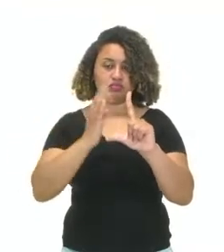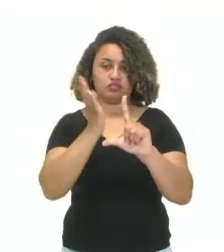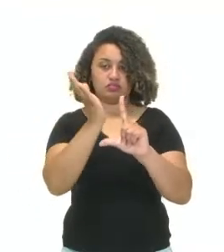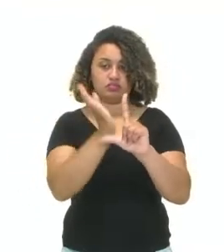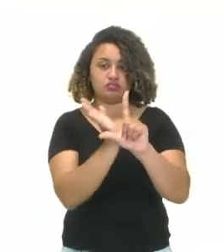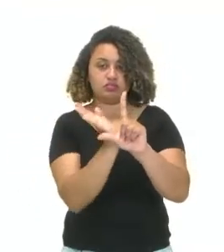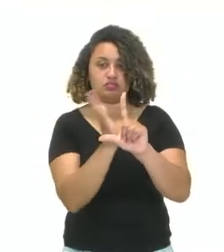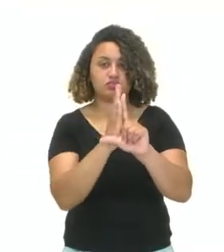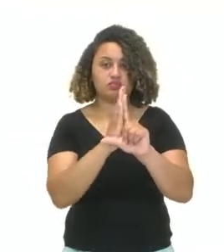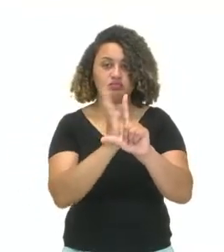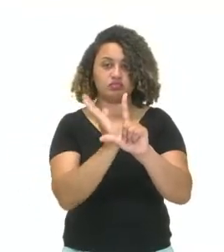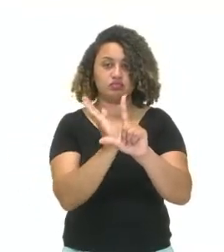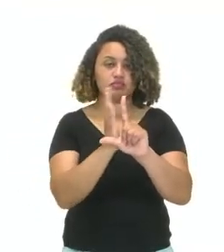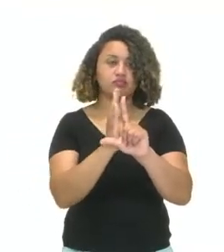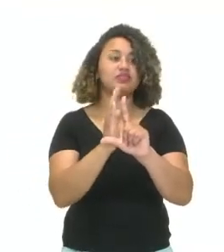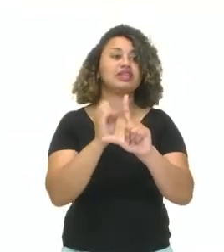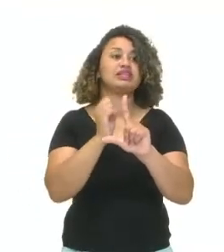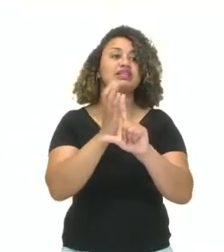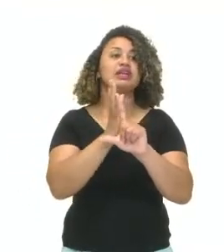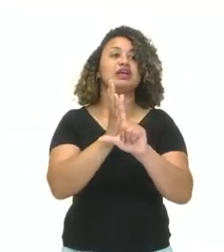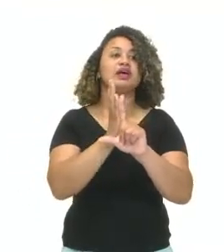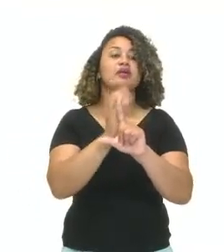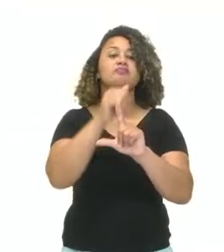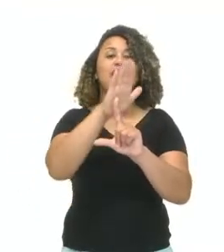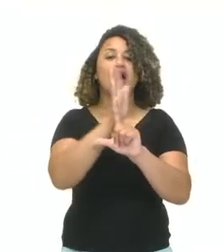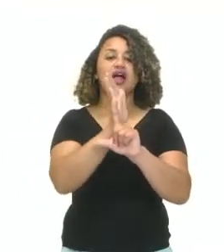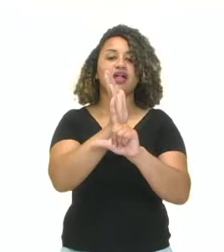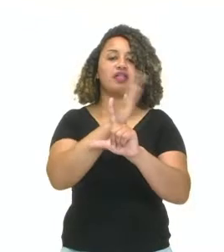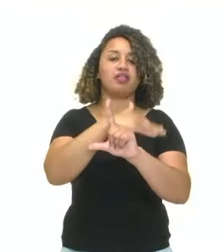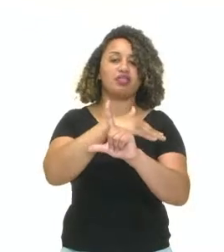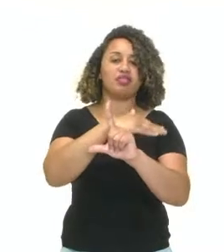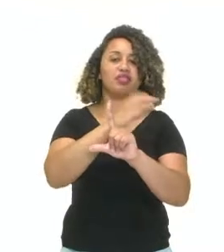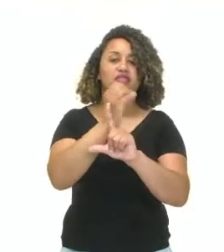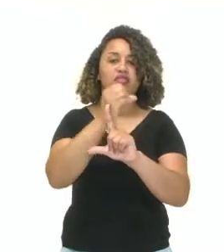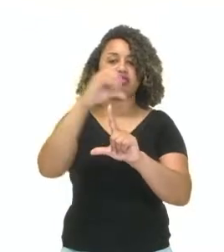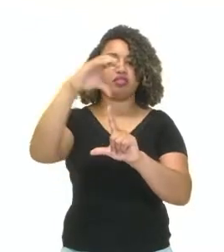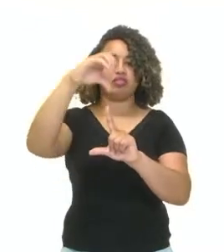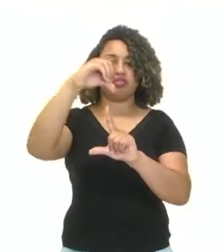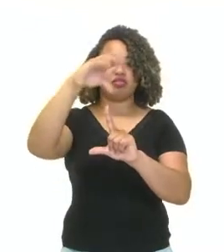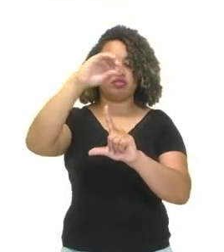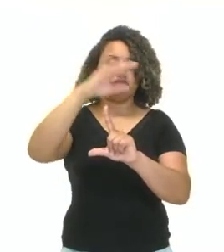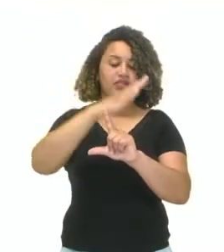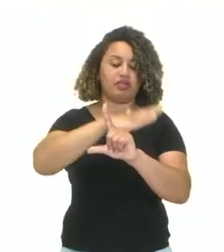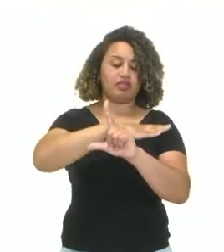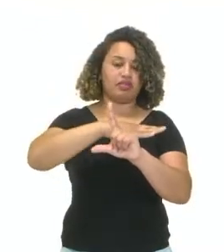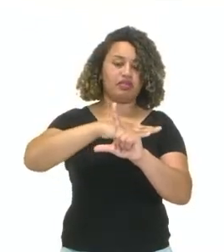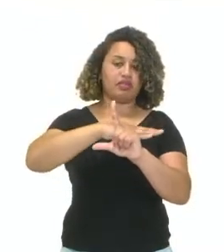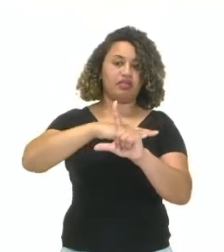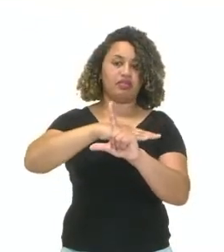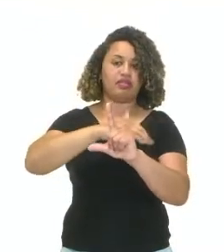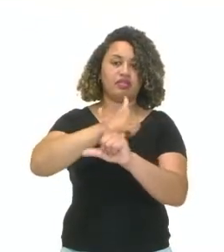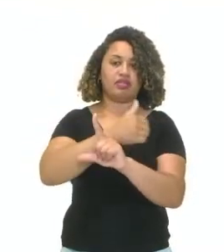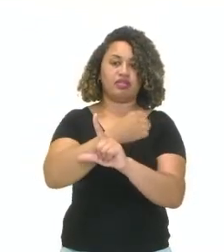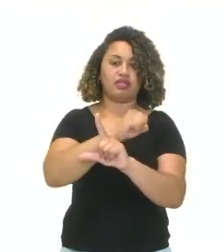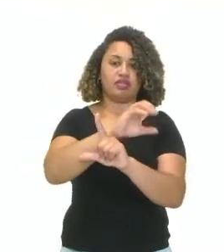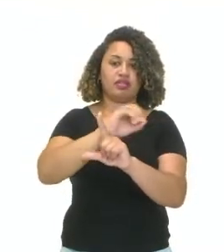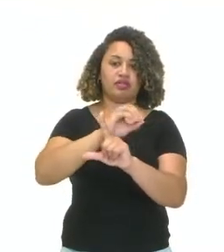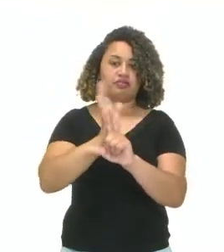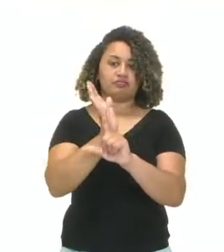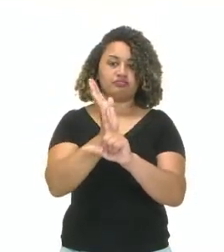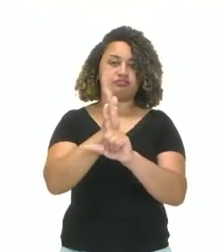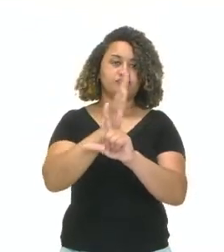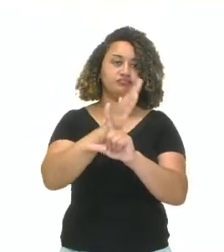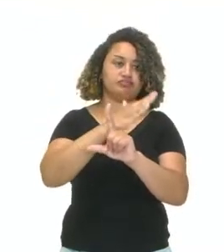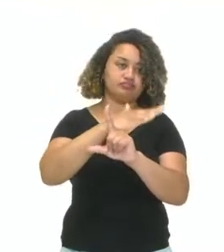o ângulo está maior que 90 graus e até 180 graus, que seriam essa